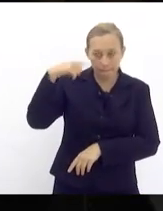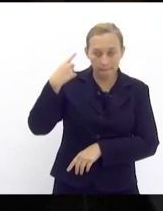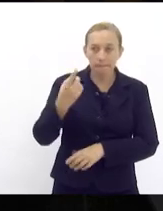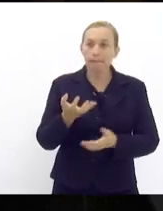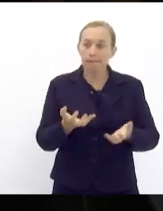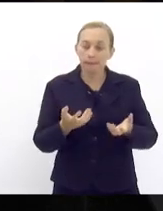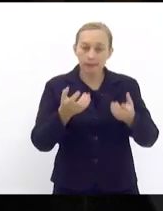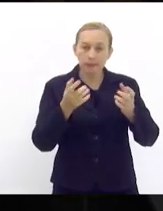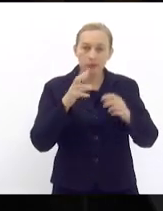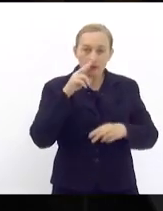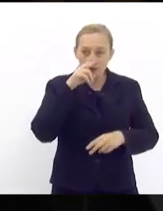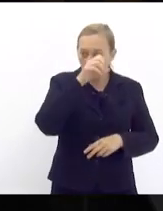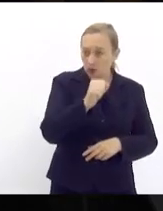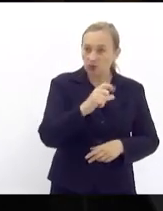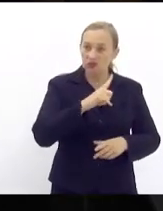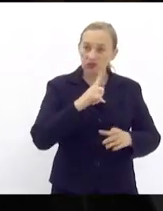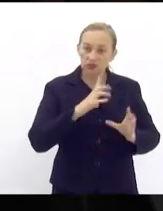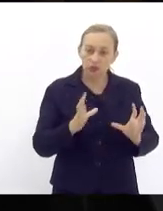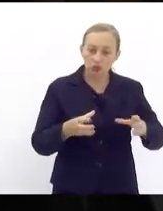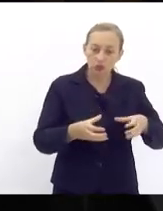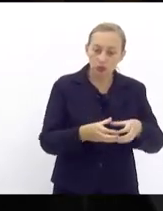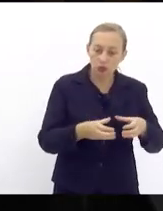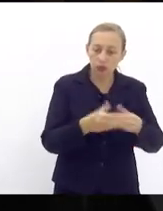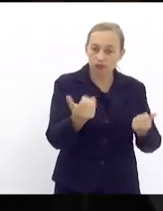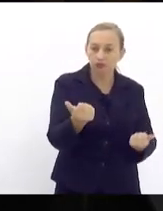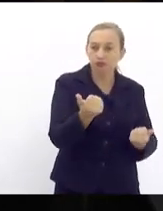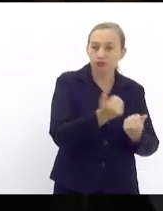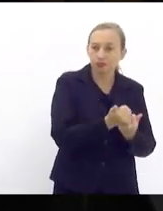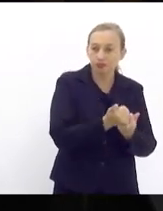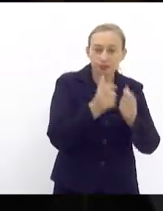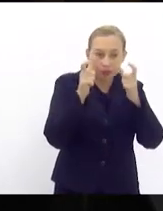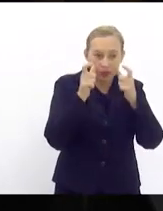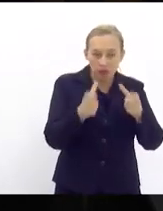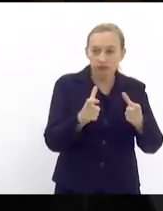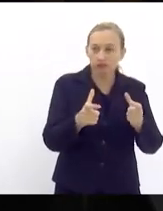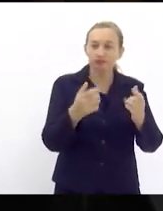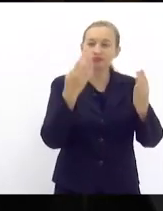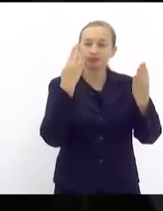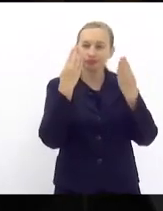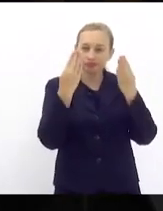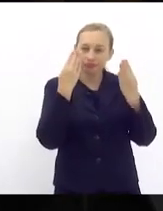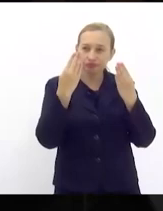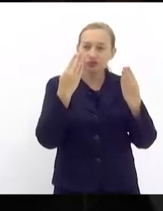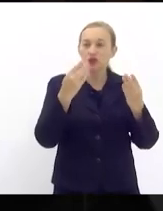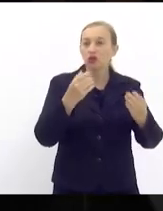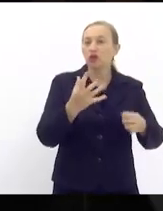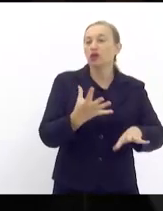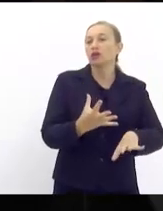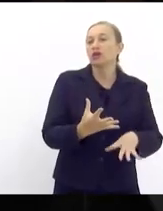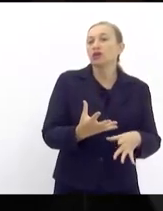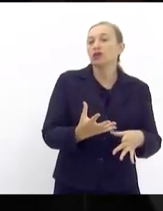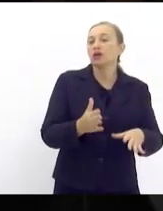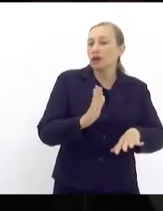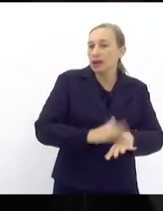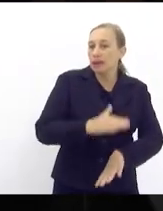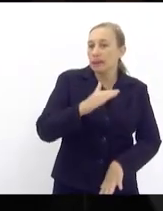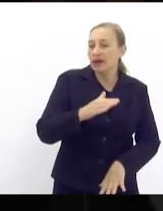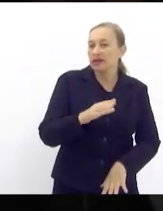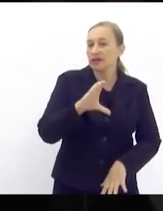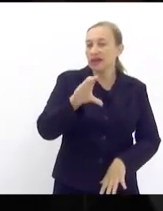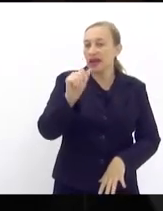psicossocial queremos que ela esteja mais presente nos territórios que a gente tenha mais Caps mais residências terapêuticas